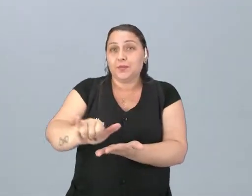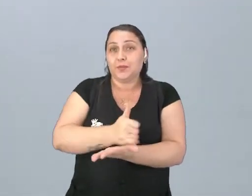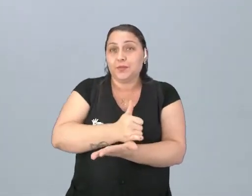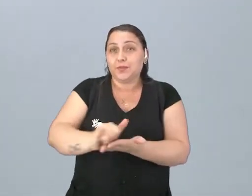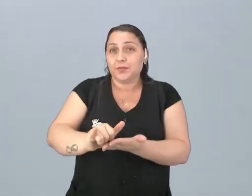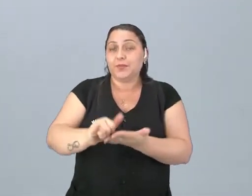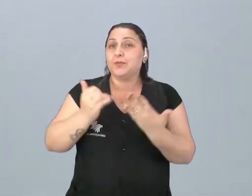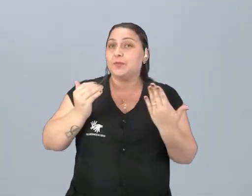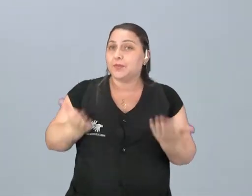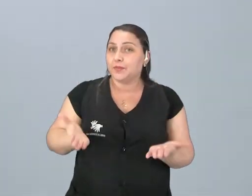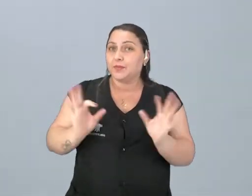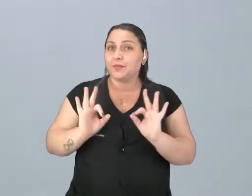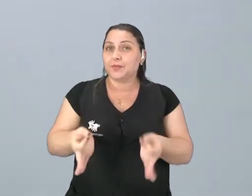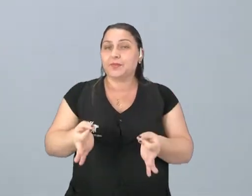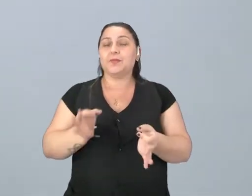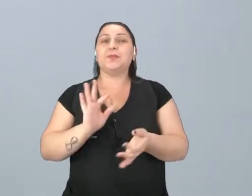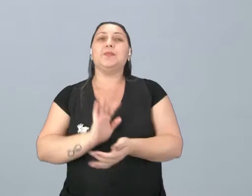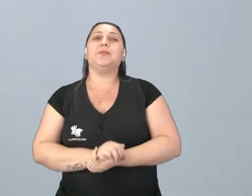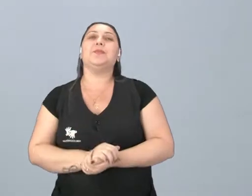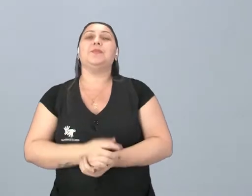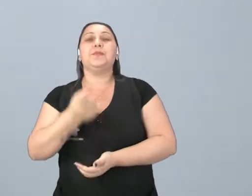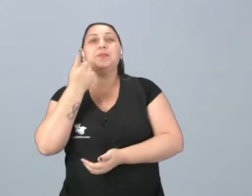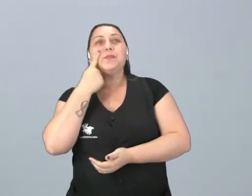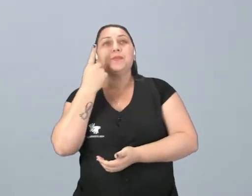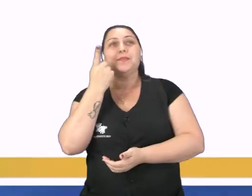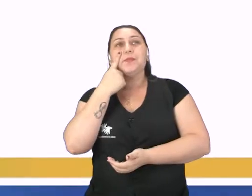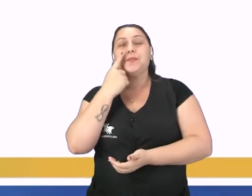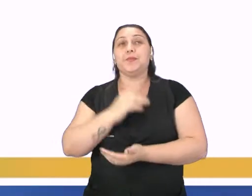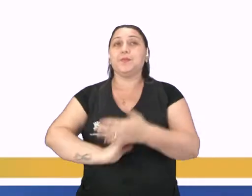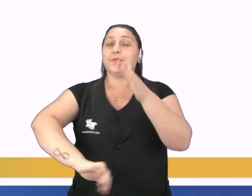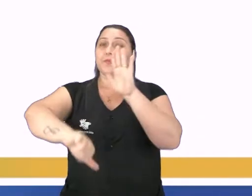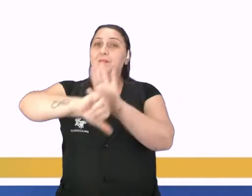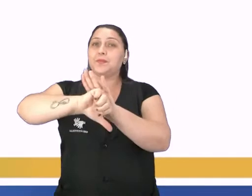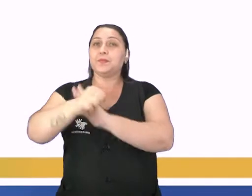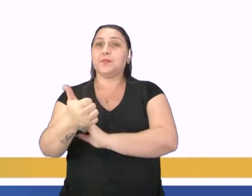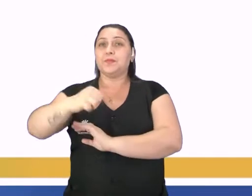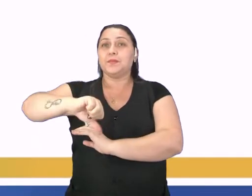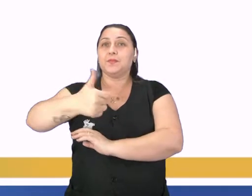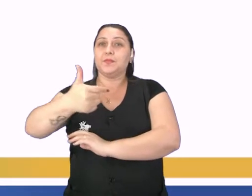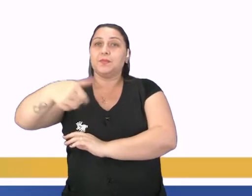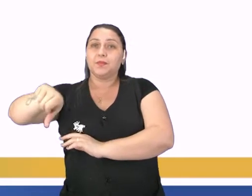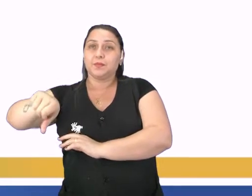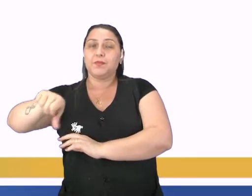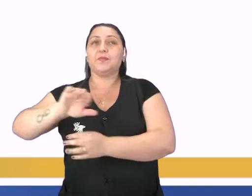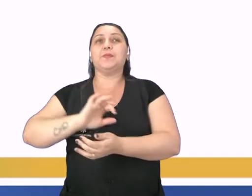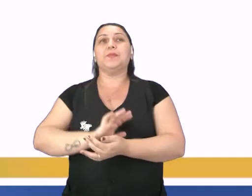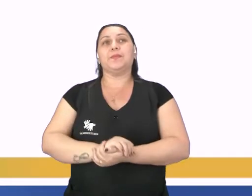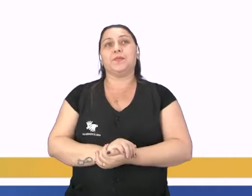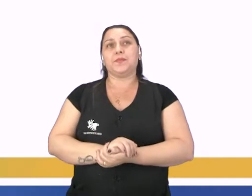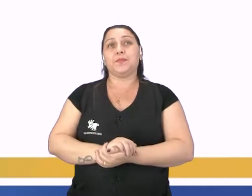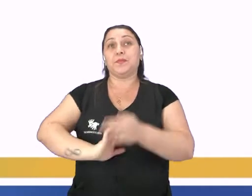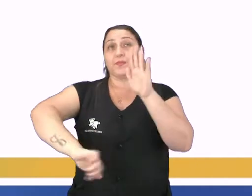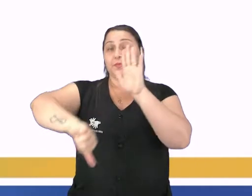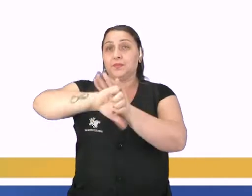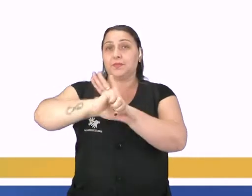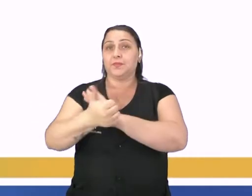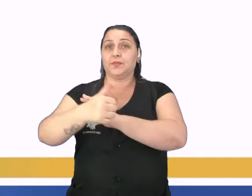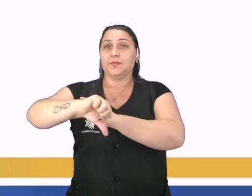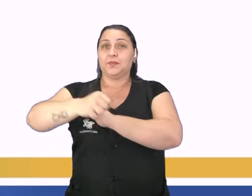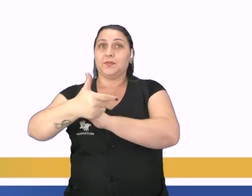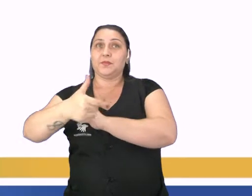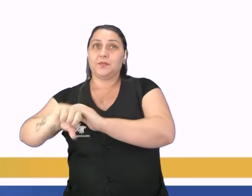de Nova York, certo? Então observem aí. A crise de 1929. A crise